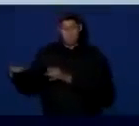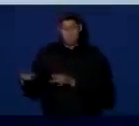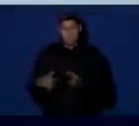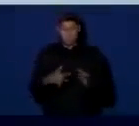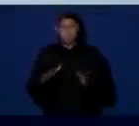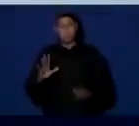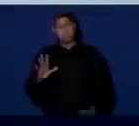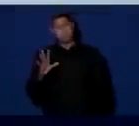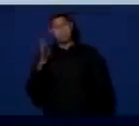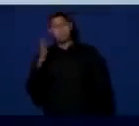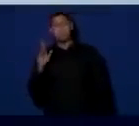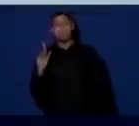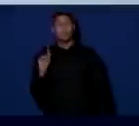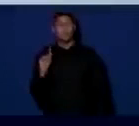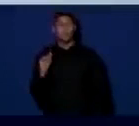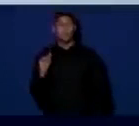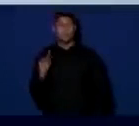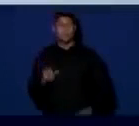depois acabaram